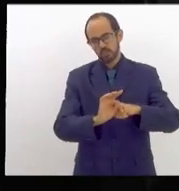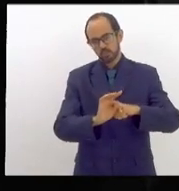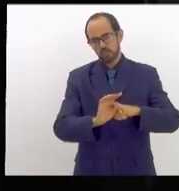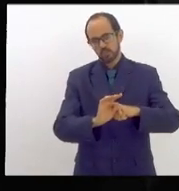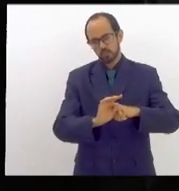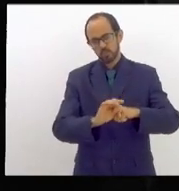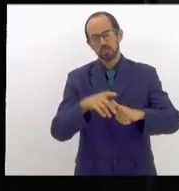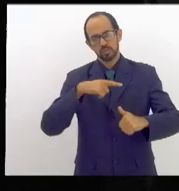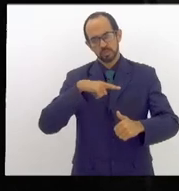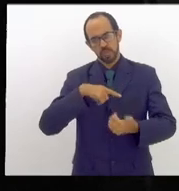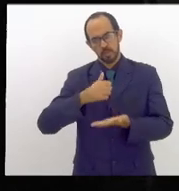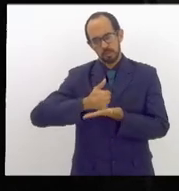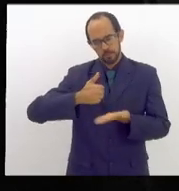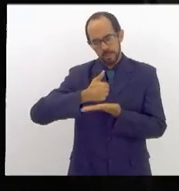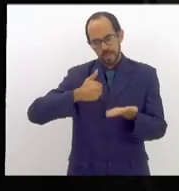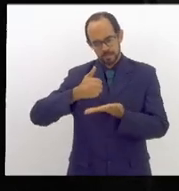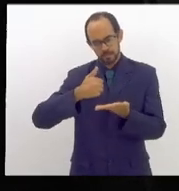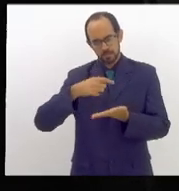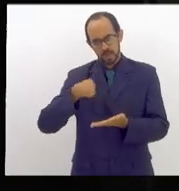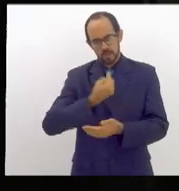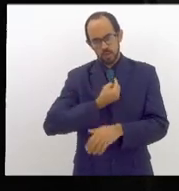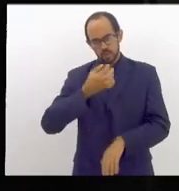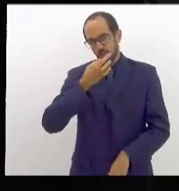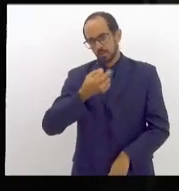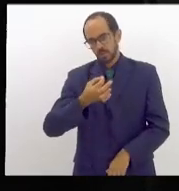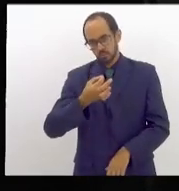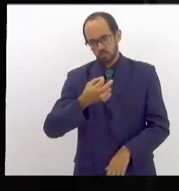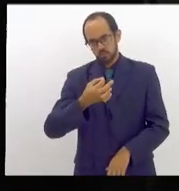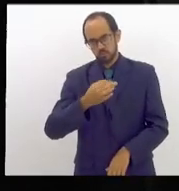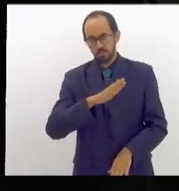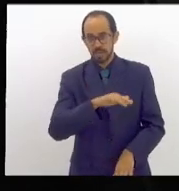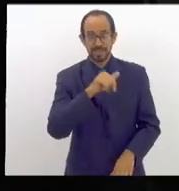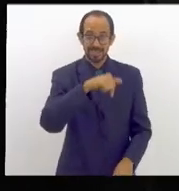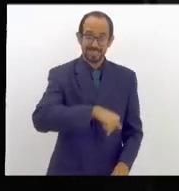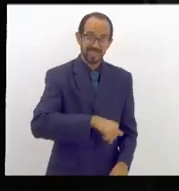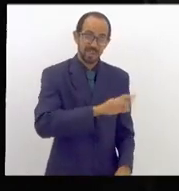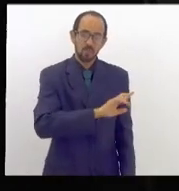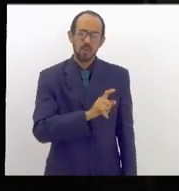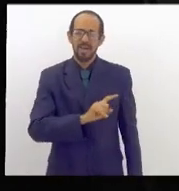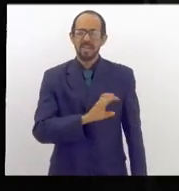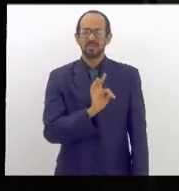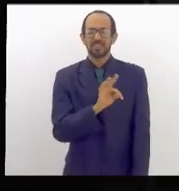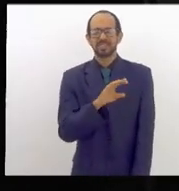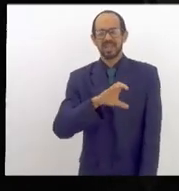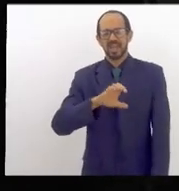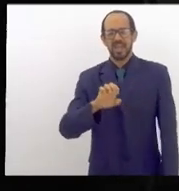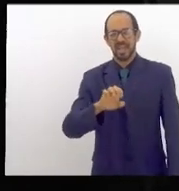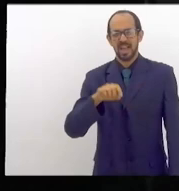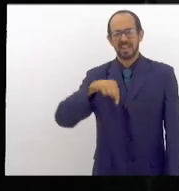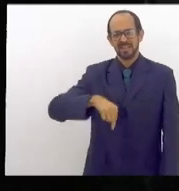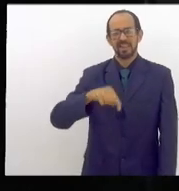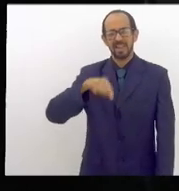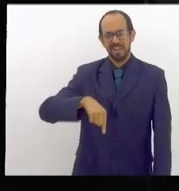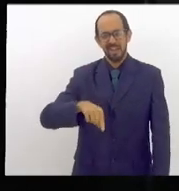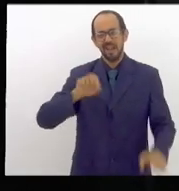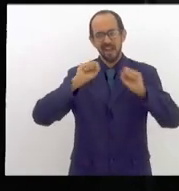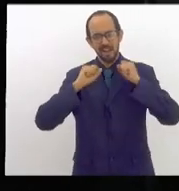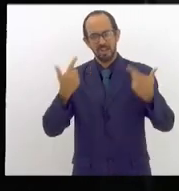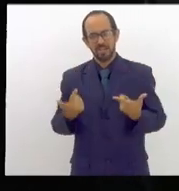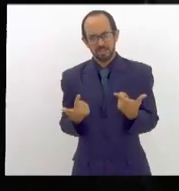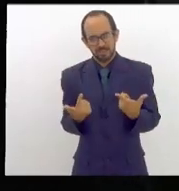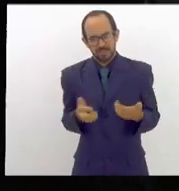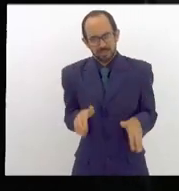que fundamenta a nossa posição mas aqui não é o plenário do TCE aqui é o plenário da Assembleia Legislativa então eu trouxe alguns elementos